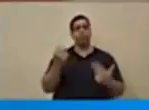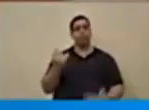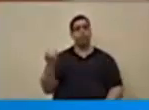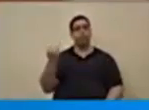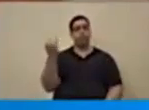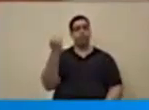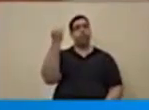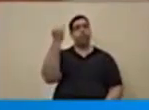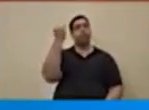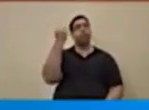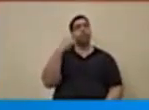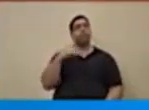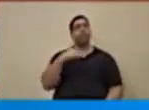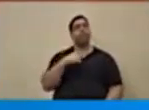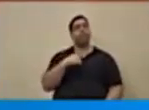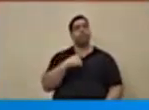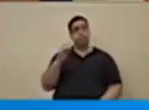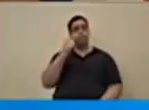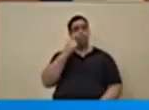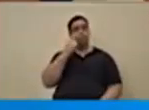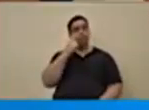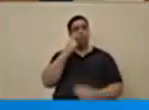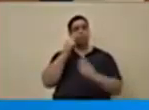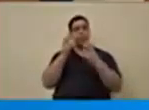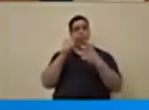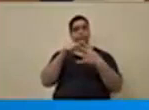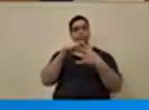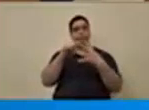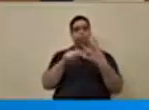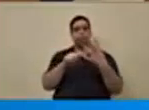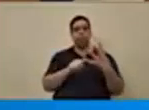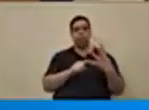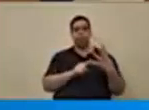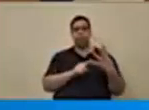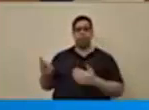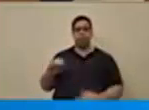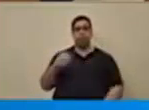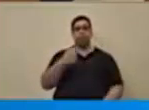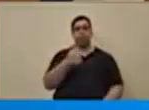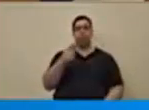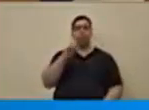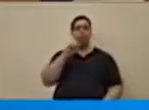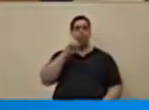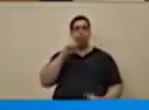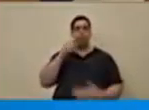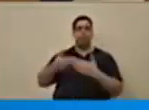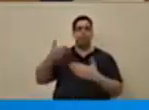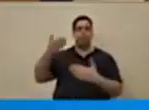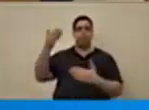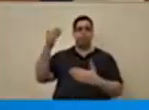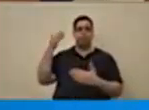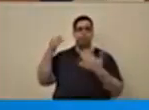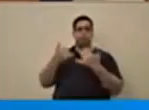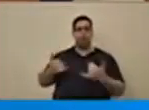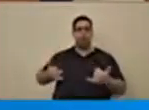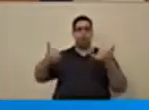postes. Eu gostaria de fazer alguns esclarecimentos. Há 12 dias atrás, a Electro respondeu ao ofício do prefeito dizendo o seguinte, que